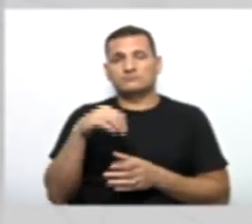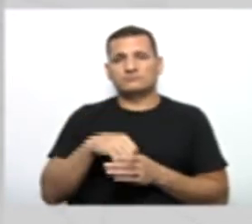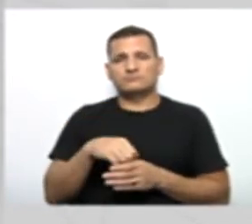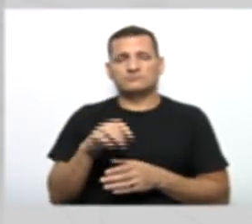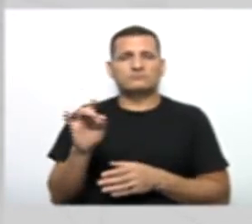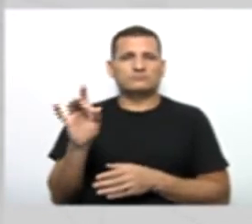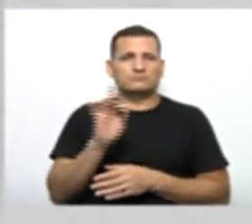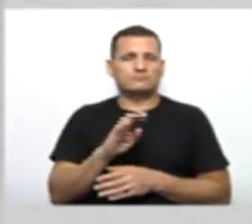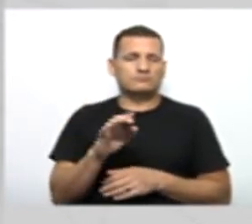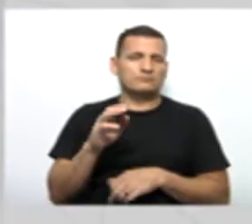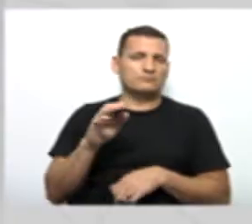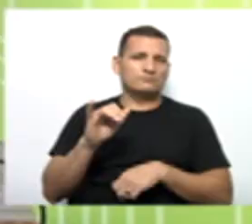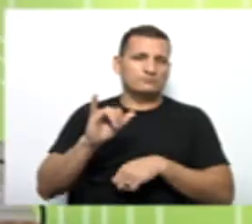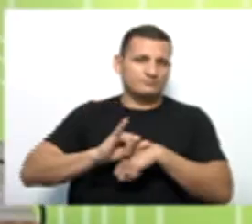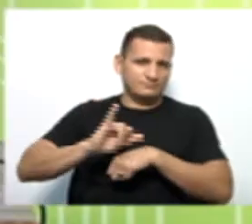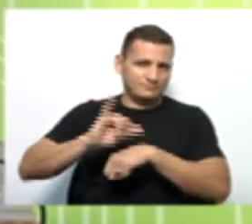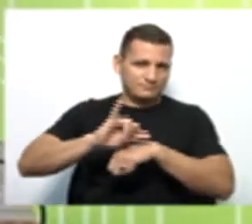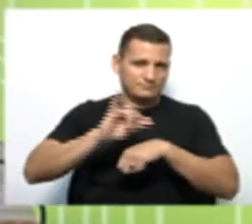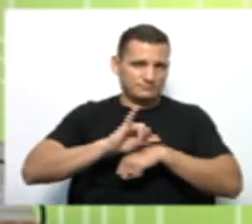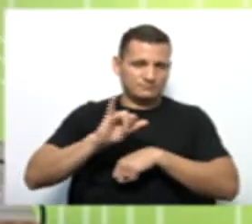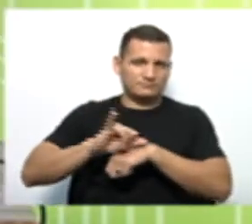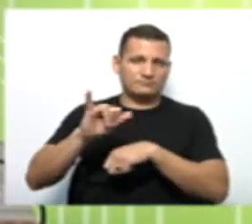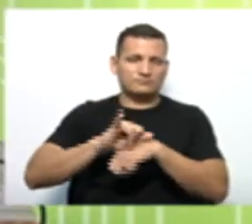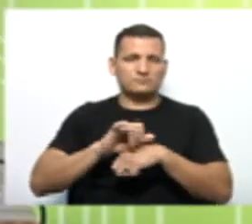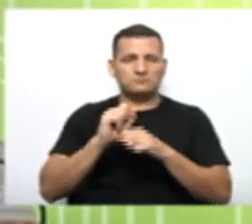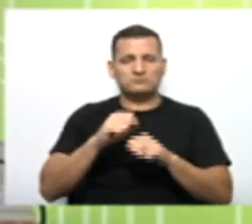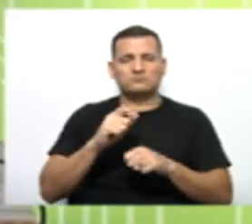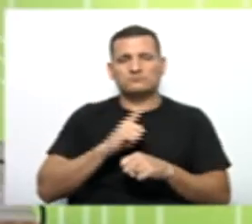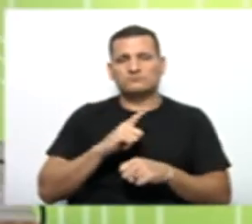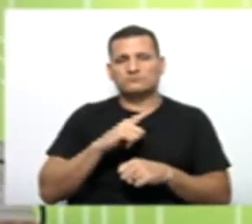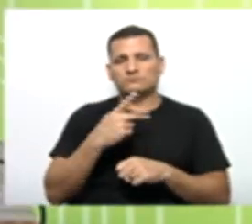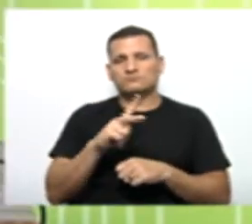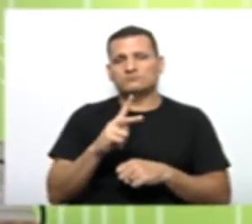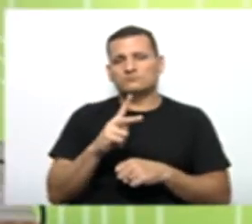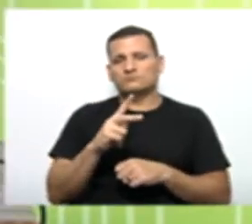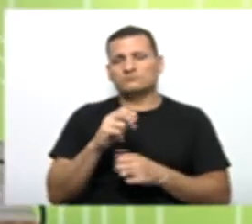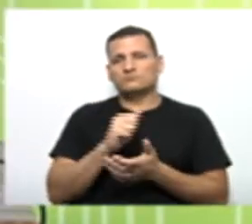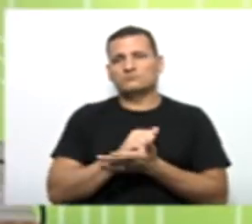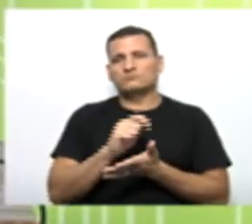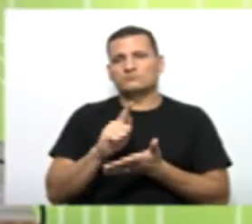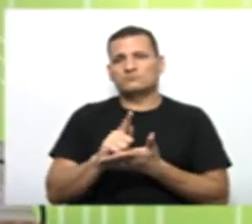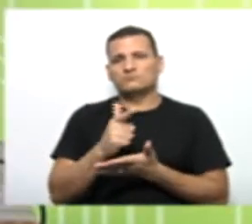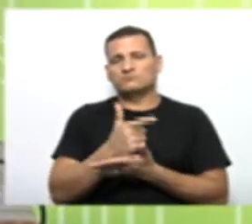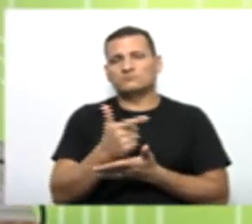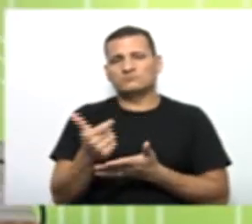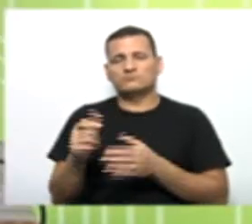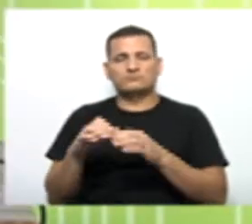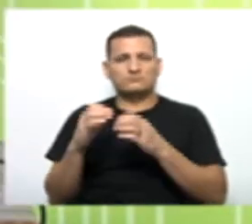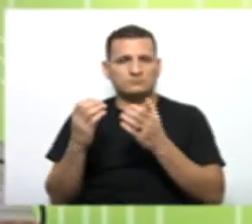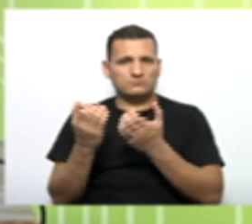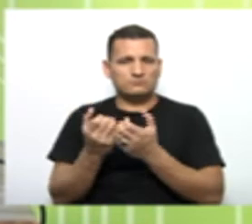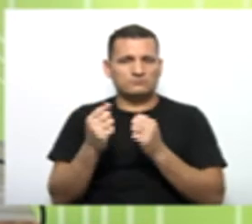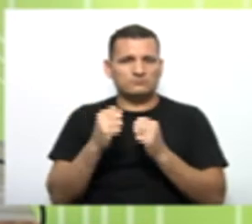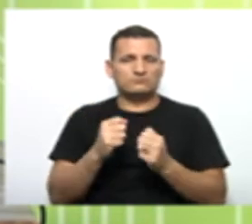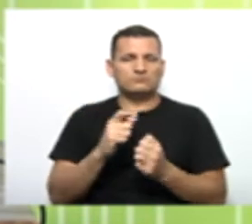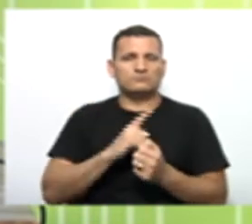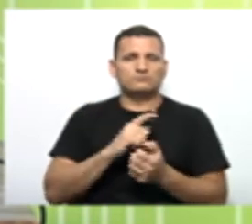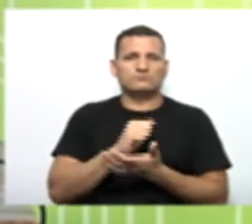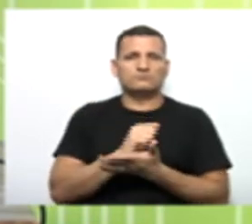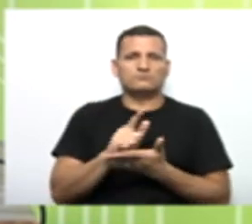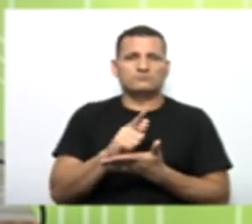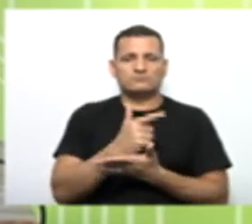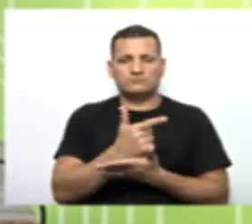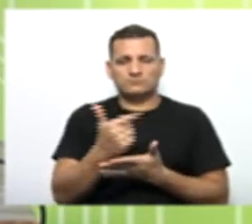os municípios que podem ter a sua Agenda 21, as comunidades que podem ter a sua Agenda 21 e também as